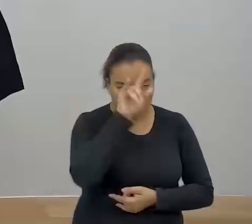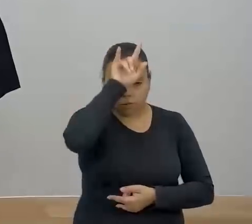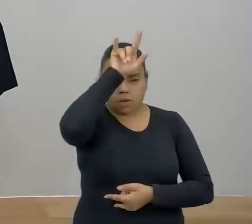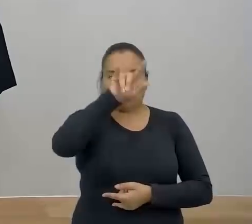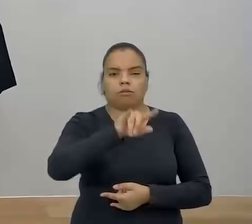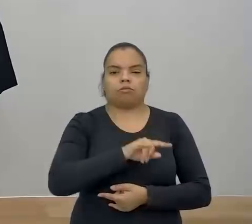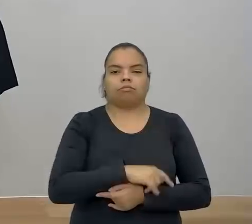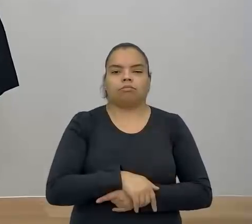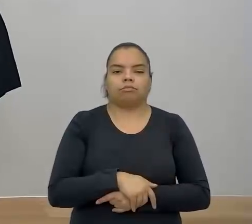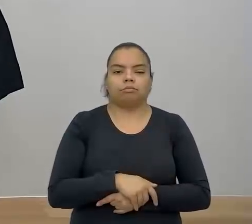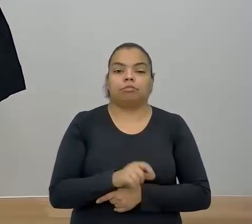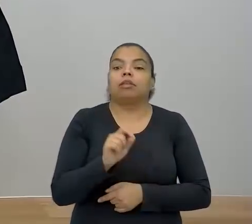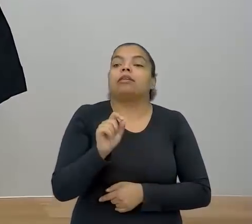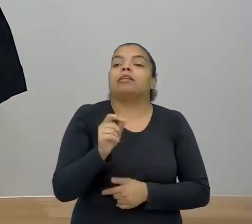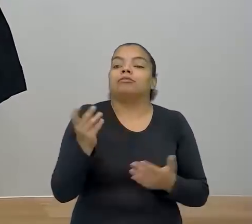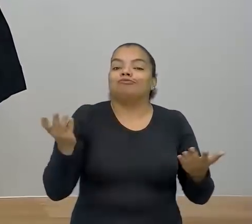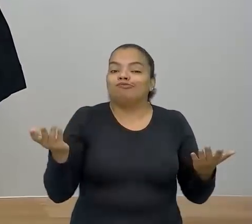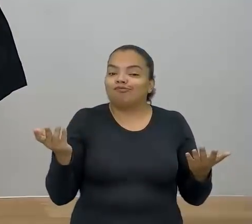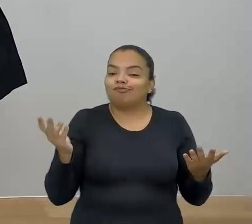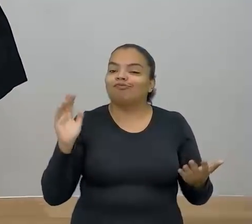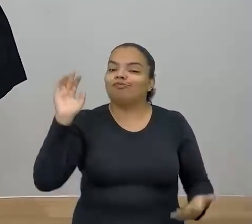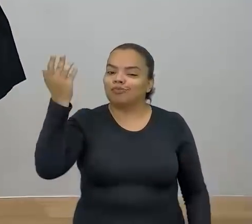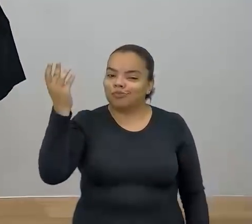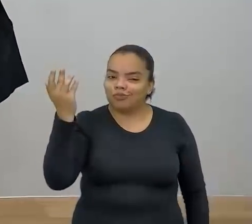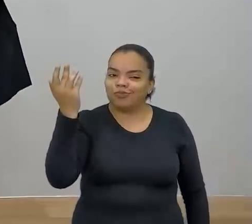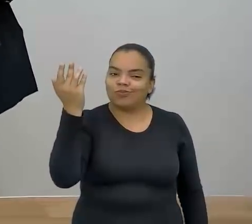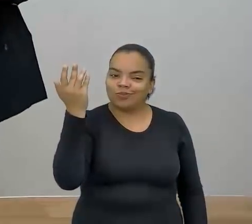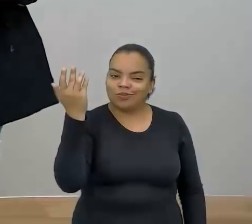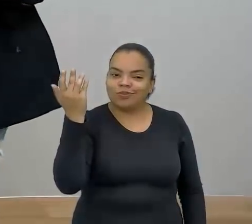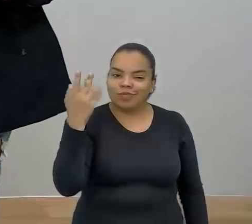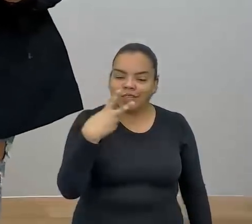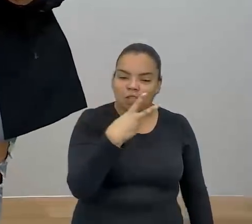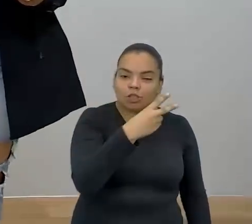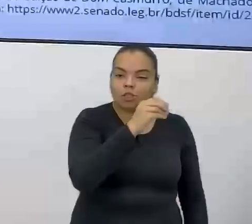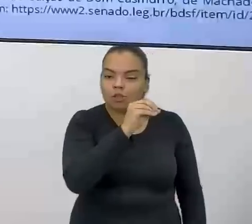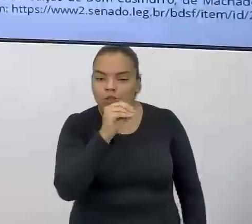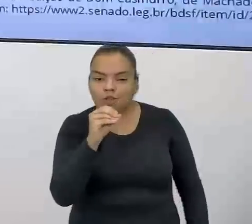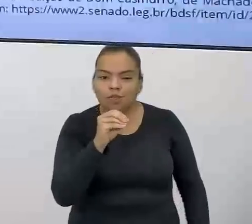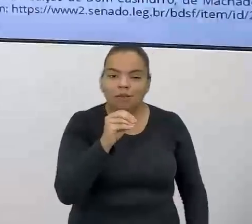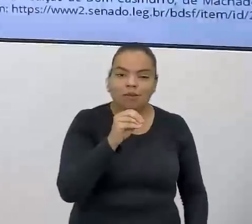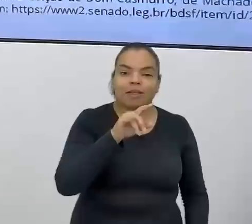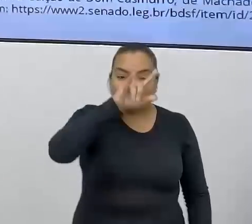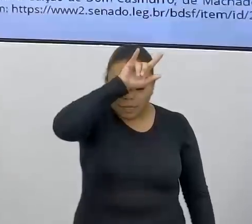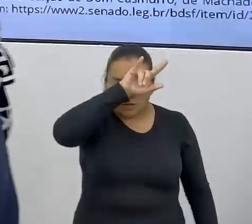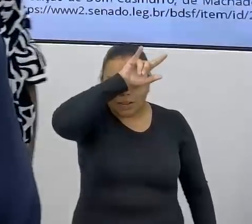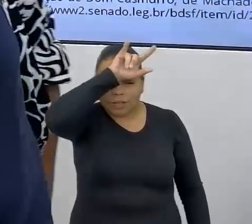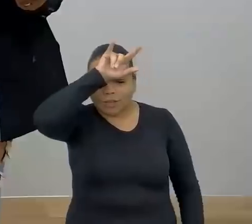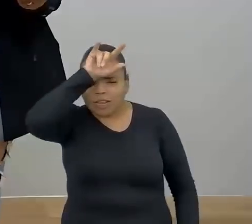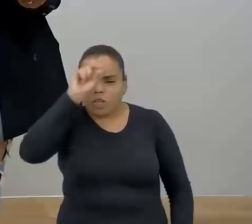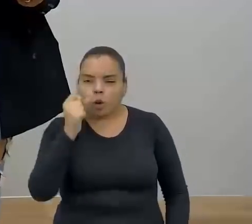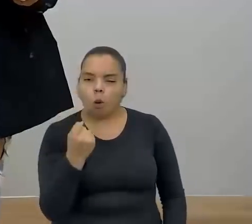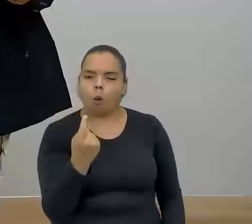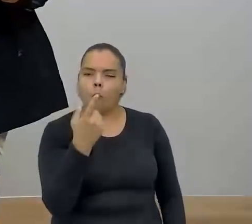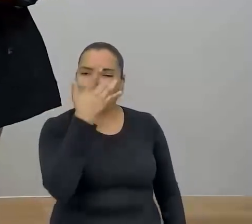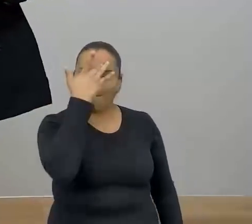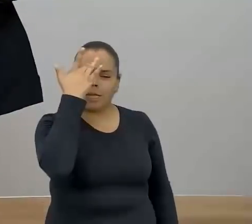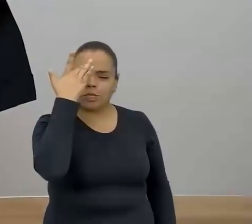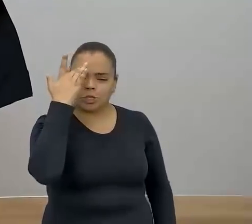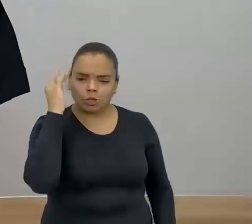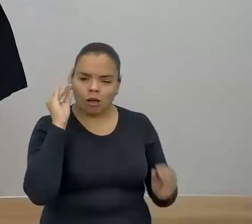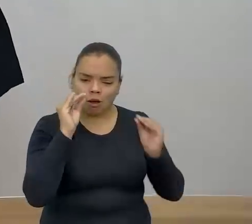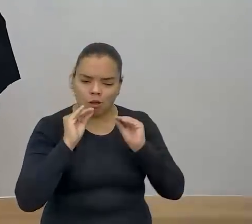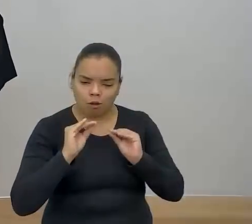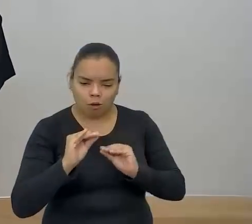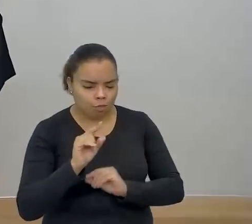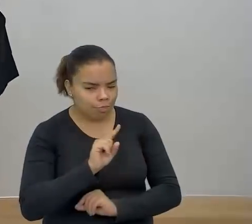Olha aí. E aí? E aí? Nós temos 200 traiu, traição, e vem uma pessoa aqui e coloca, não traiu. E